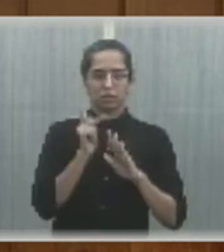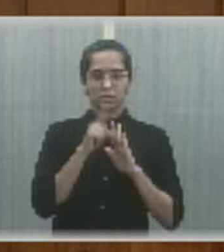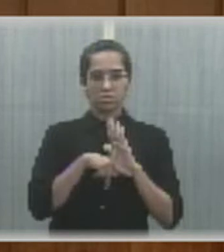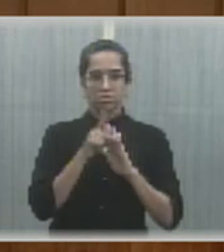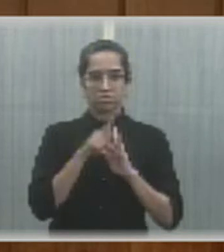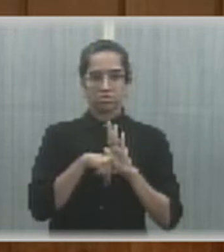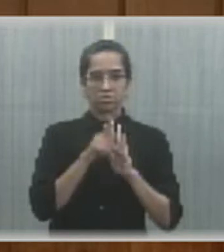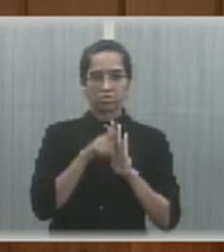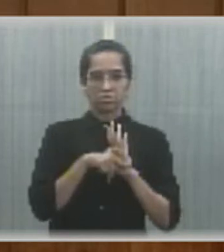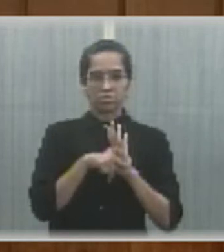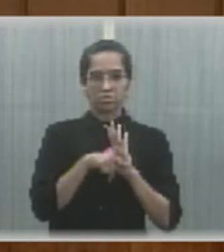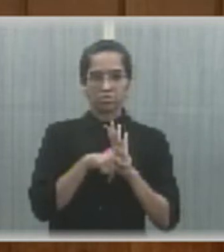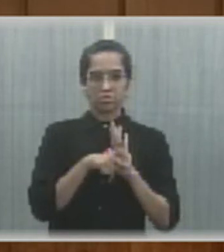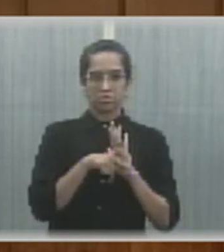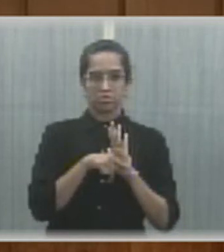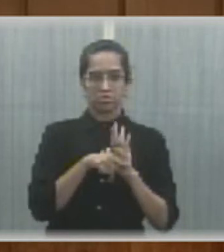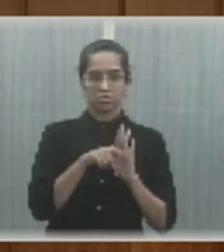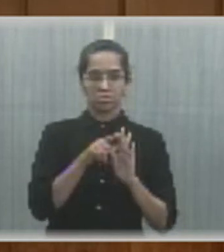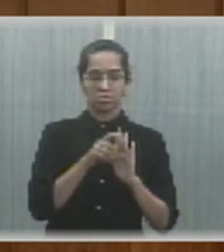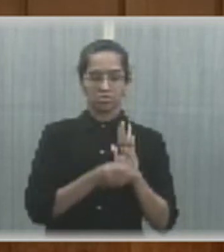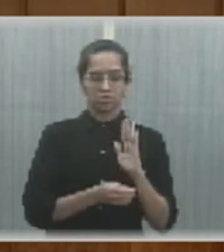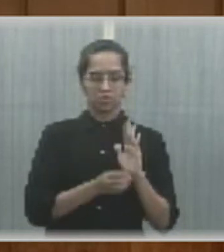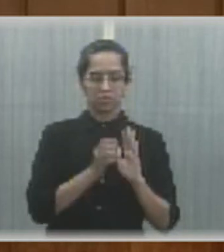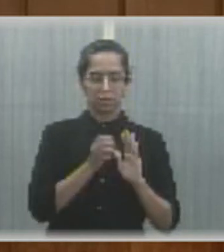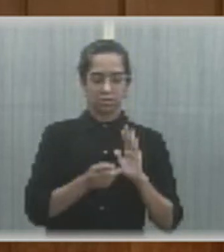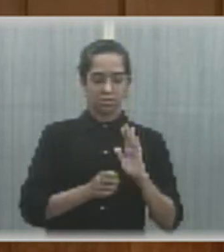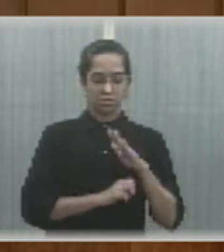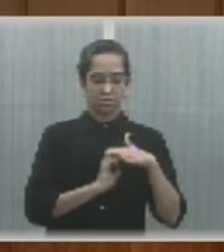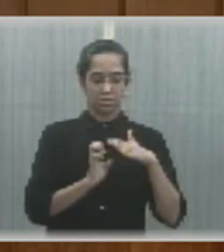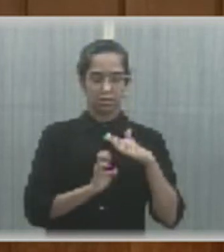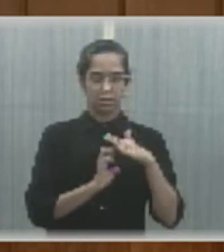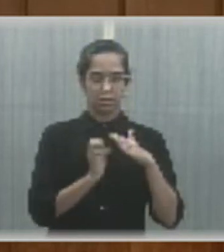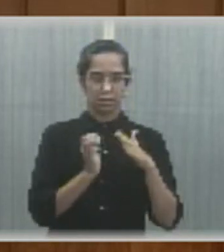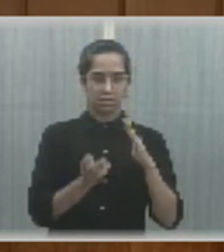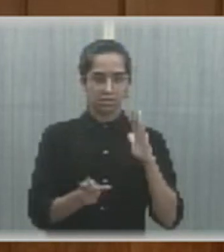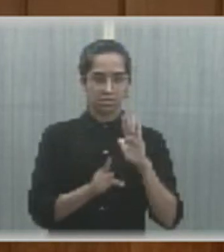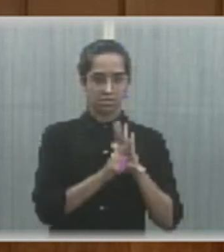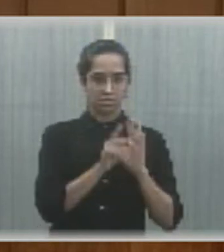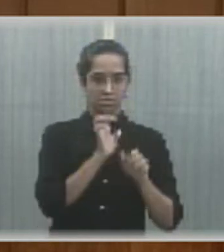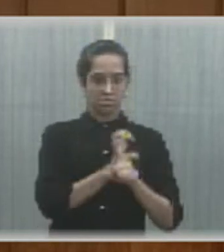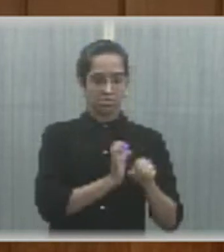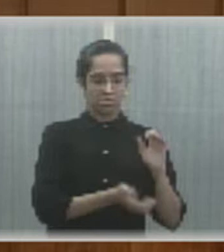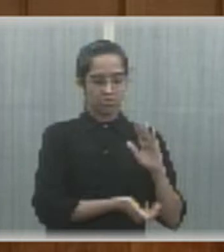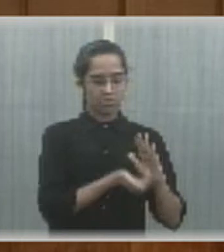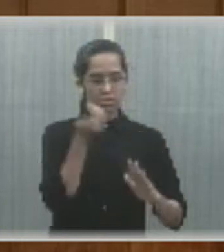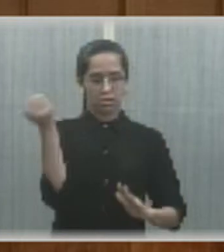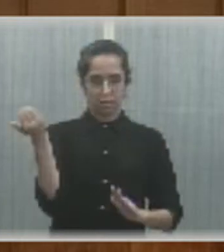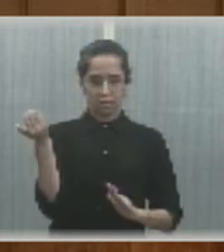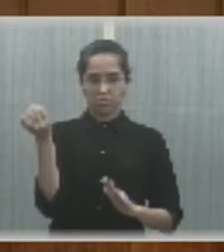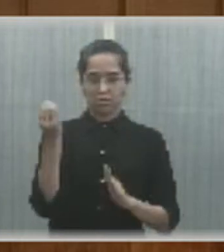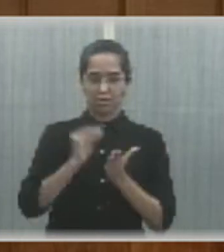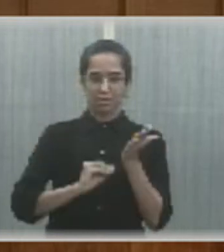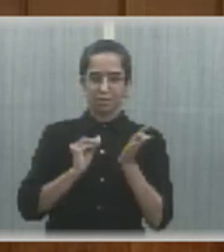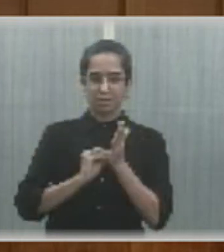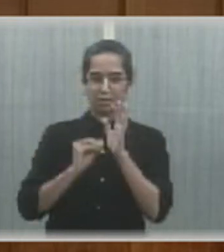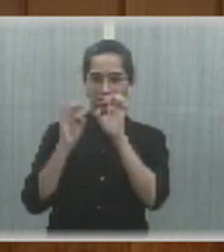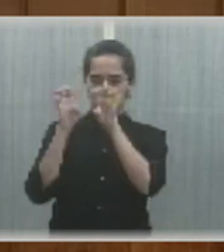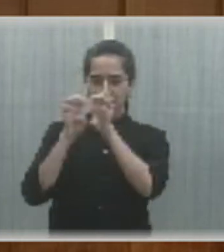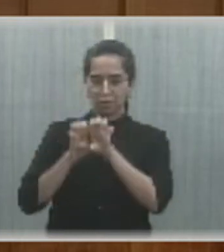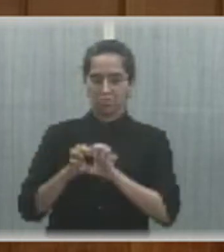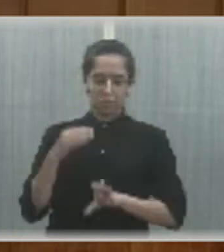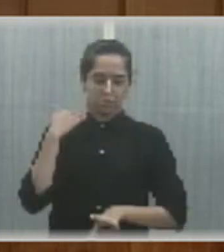de Desestatização do Governo Federal, promovendo a desestruturação dos